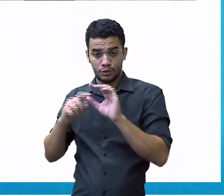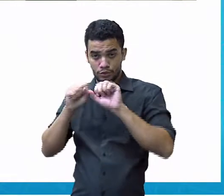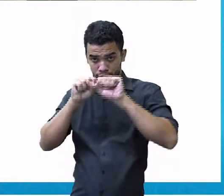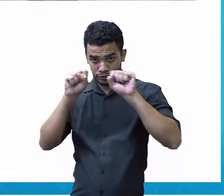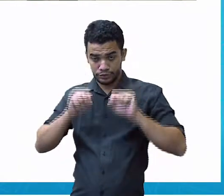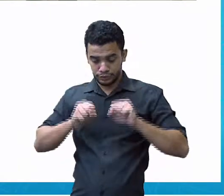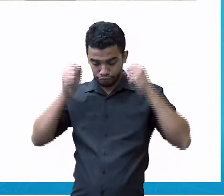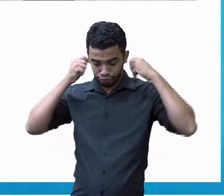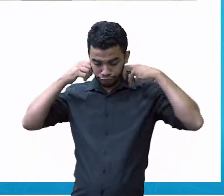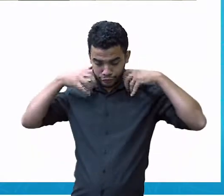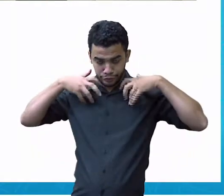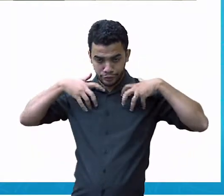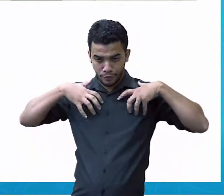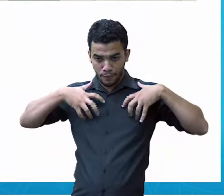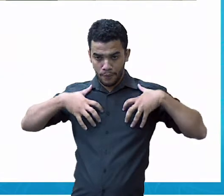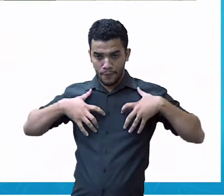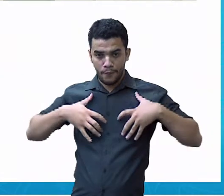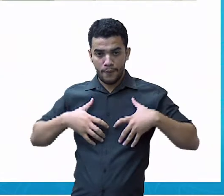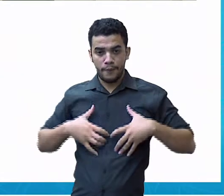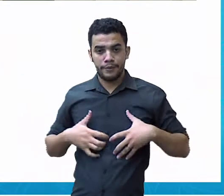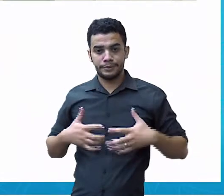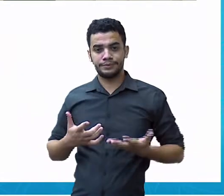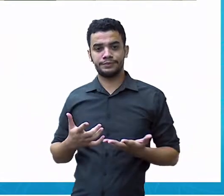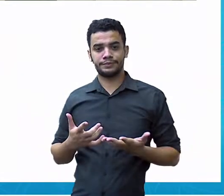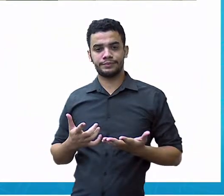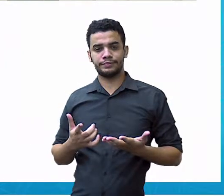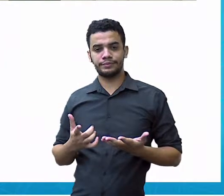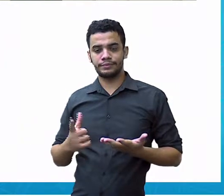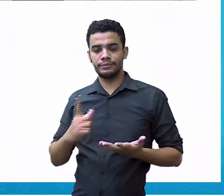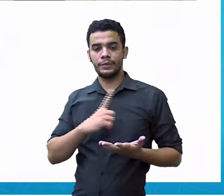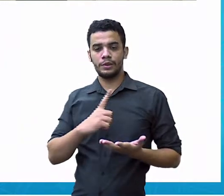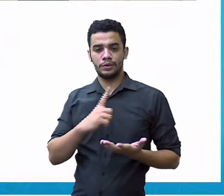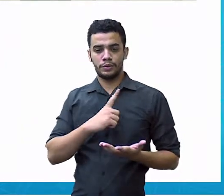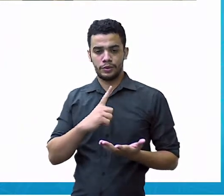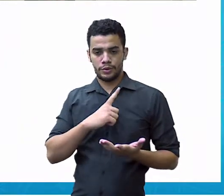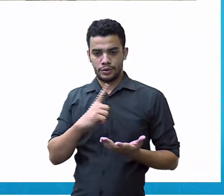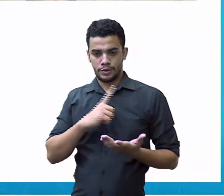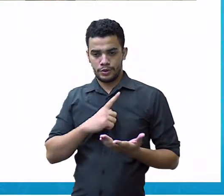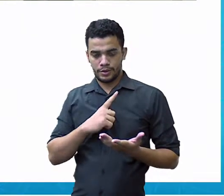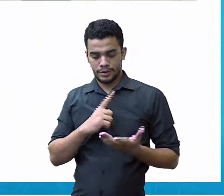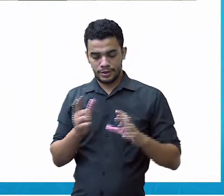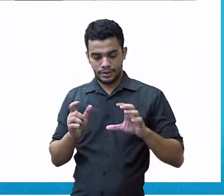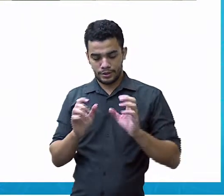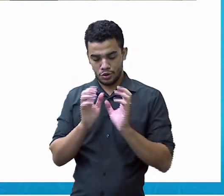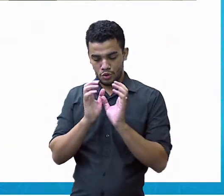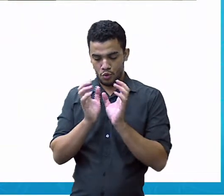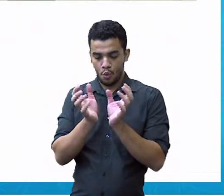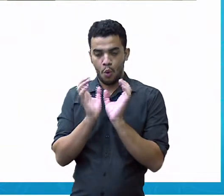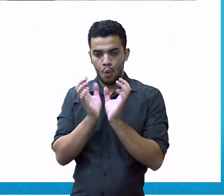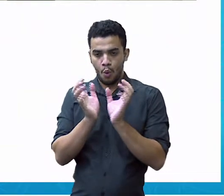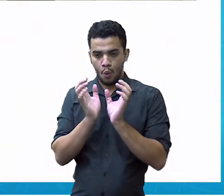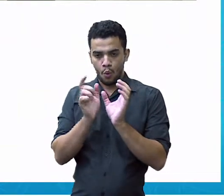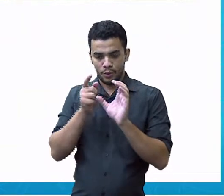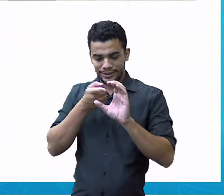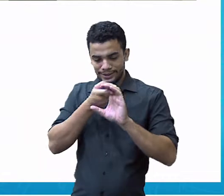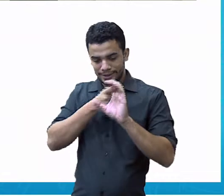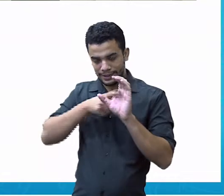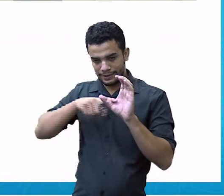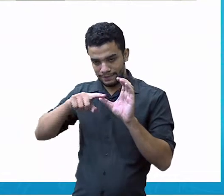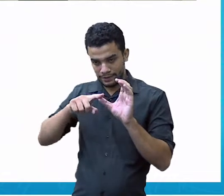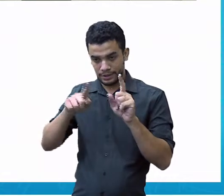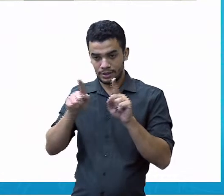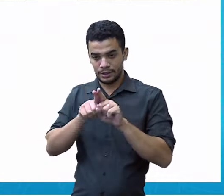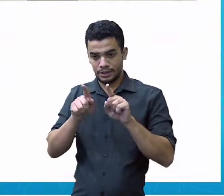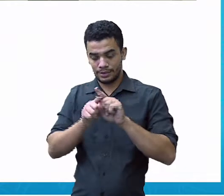pelo encéfalo e pela medula espinal. O encéfalo é formado pelos seguintes